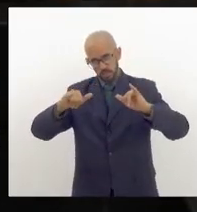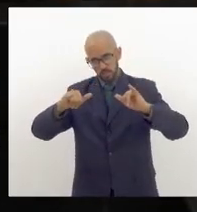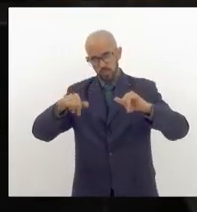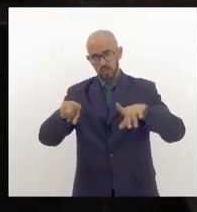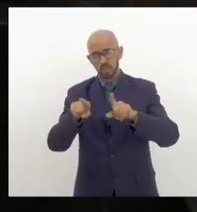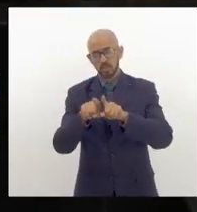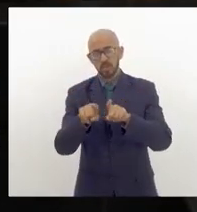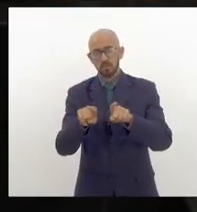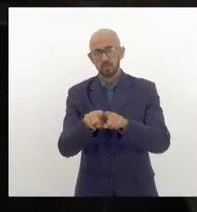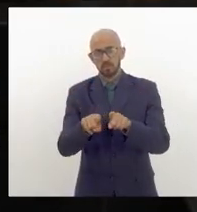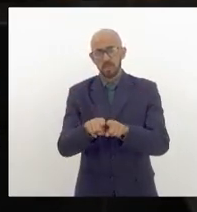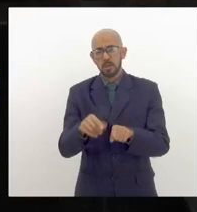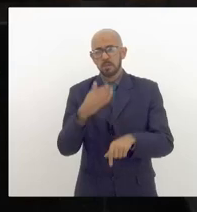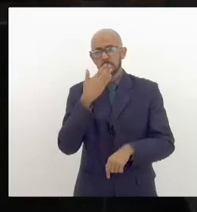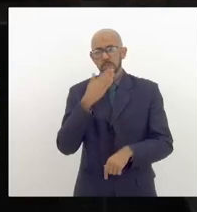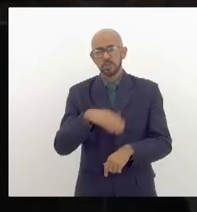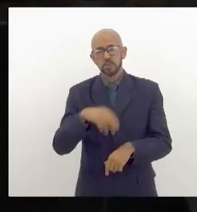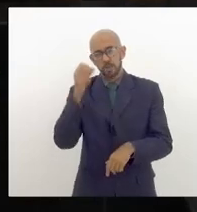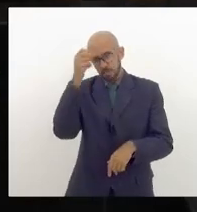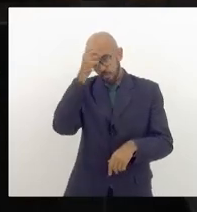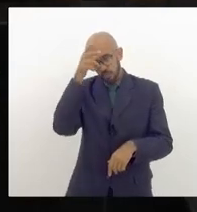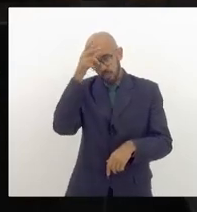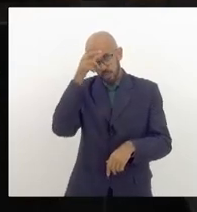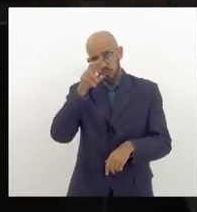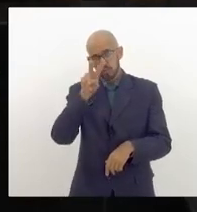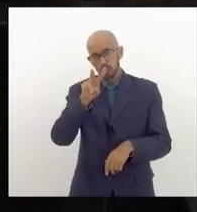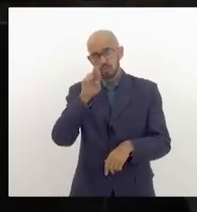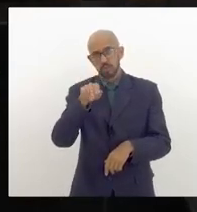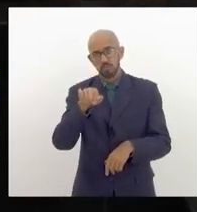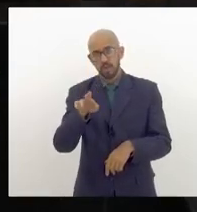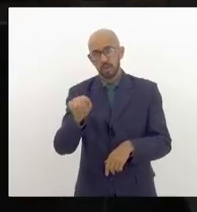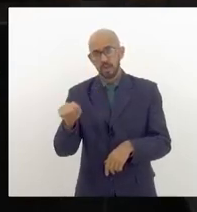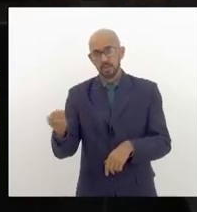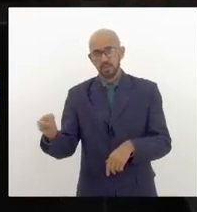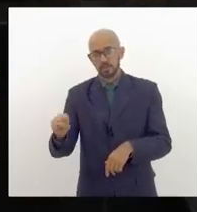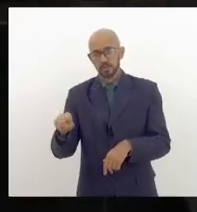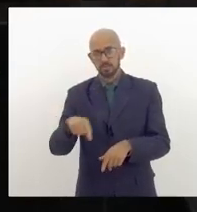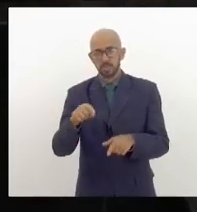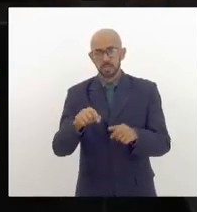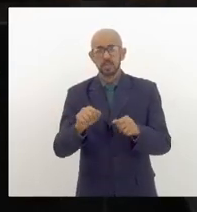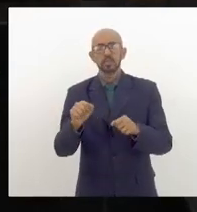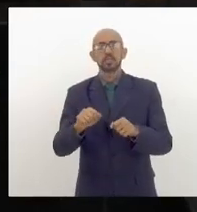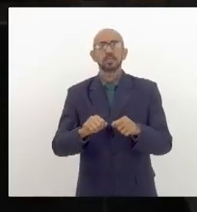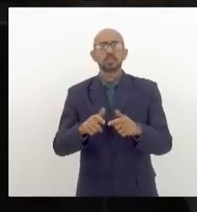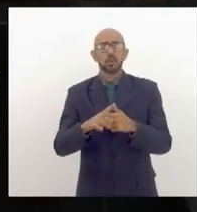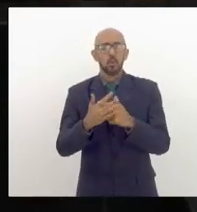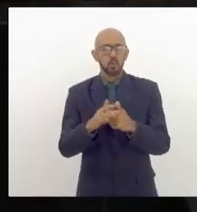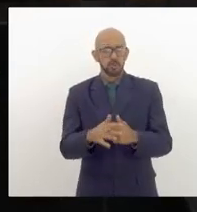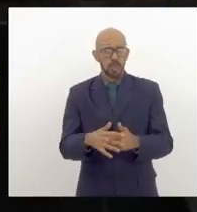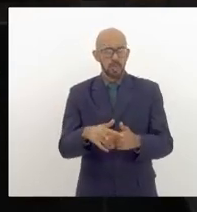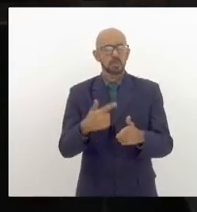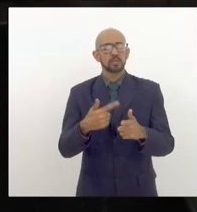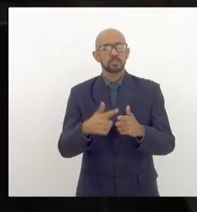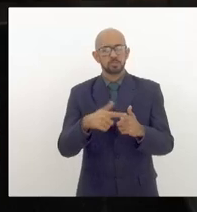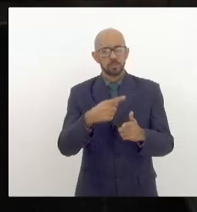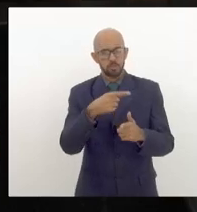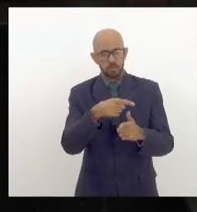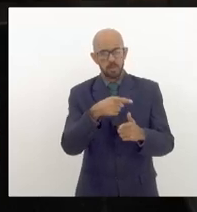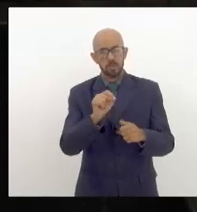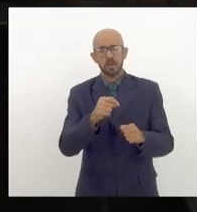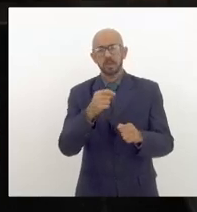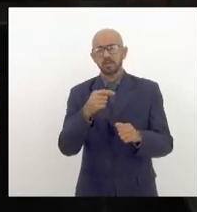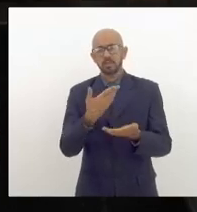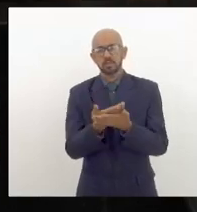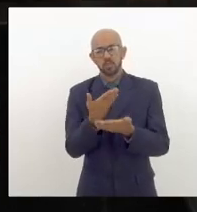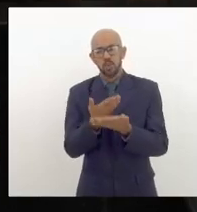apelo e a Prefeitura de Duas Barras para que se recompõe a do ponto de vista da organização das turmas nesta escola